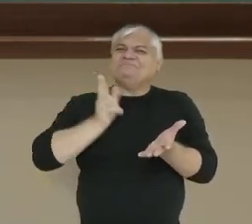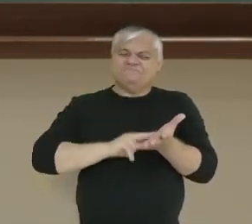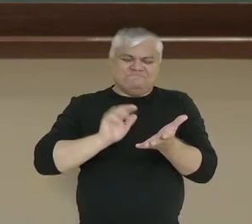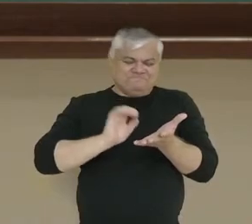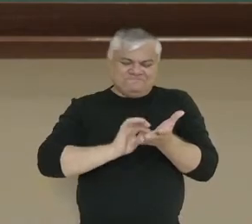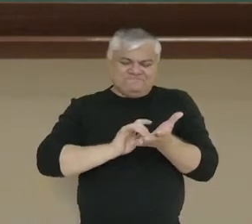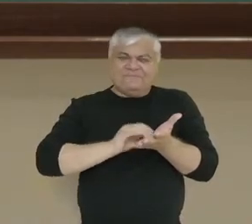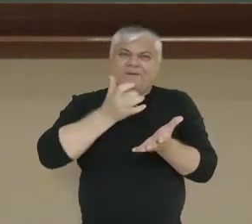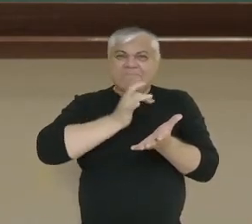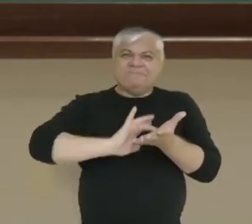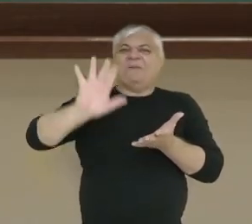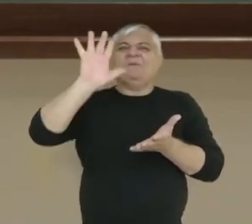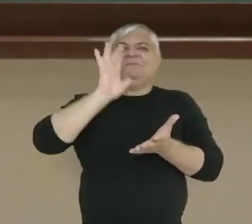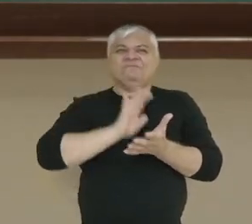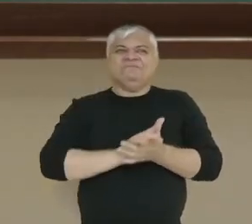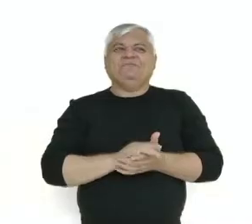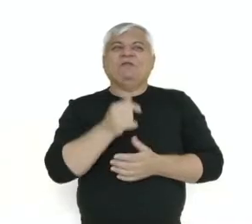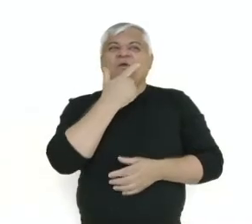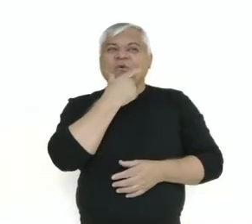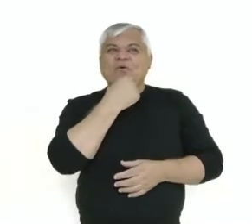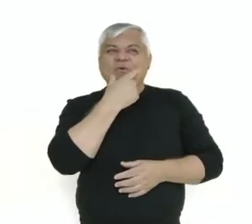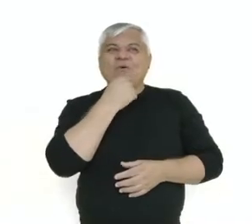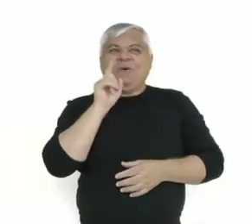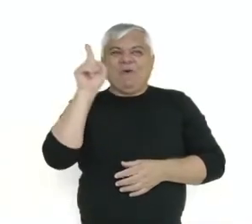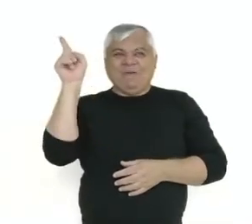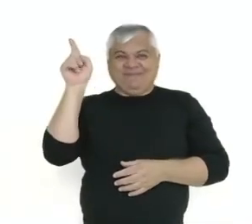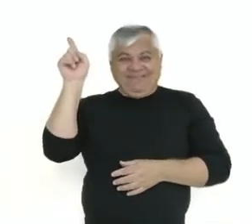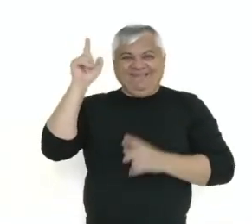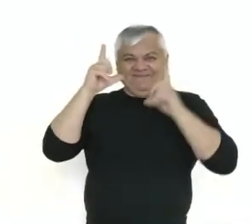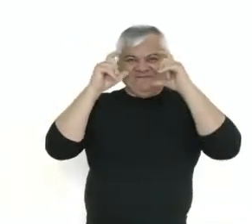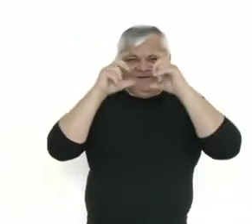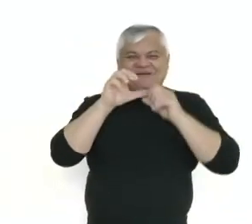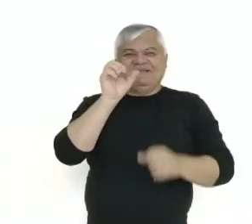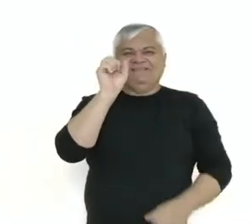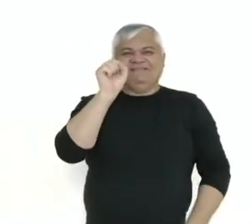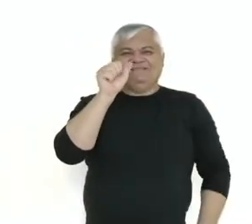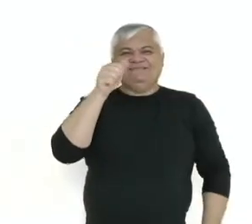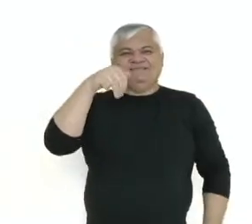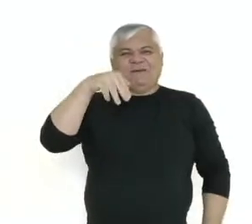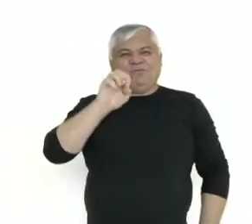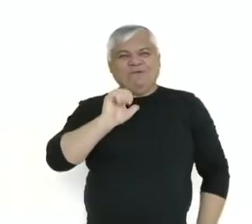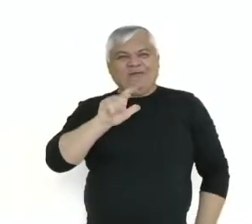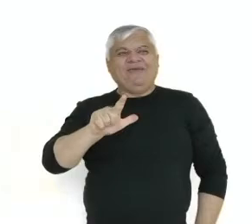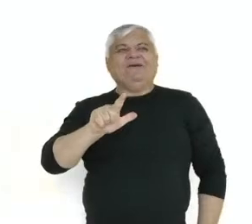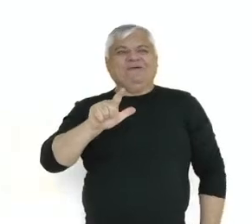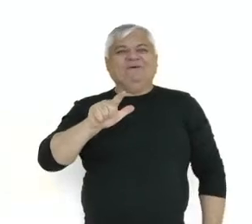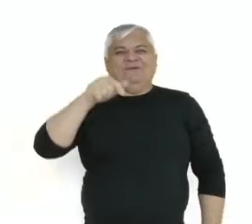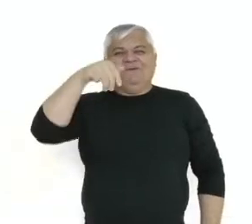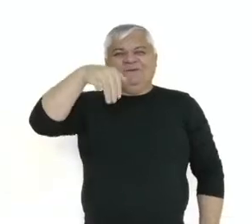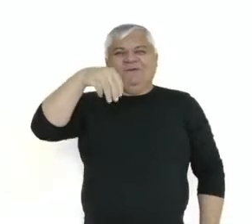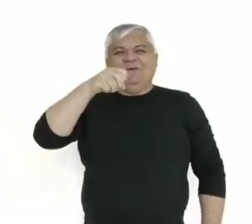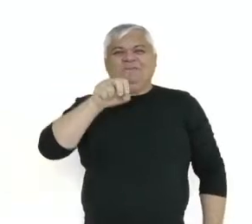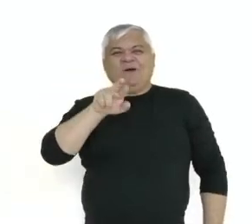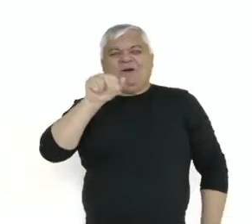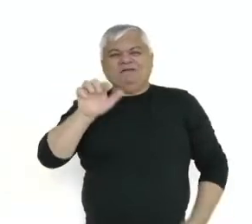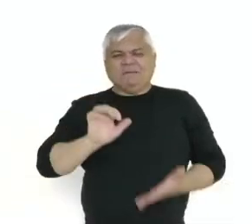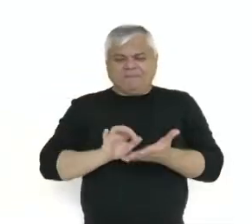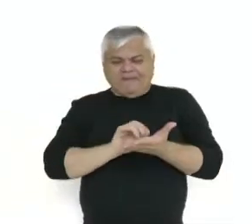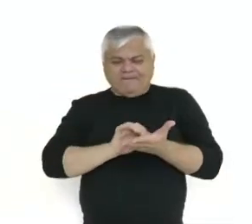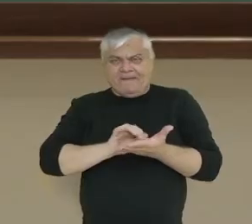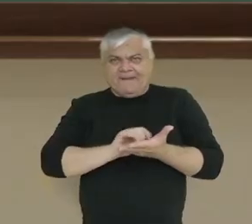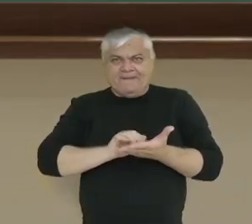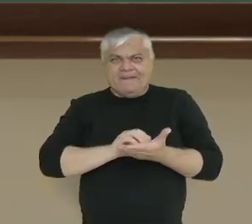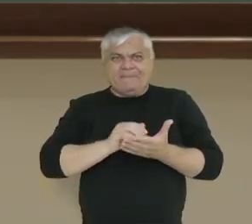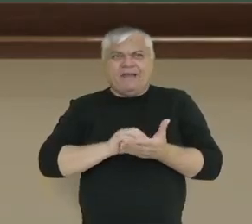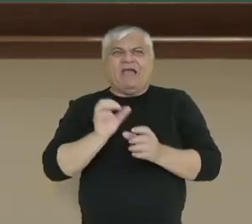telégrafo. Foi criado por Samuel Morse em 1836. E a gente vai ver também que dentro